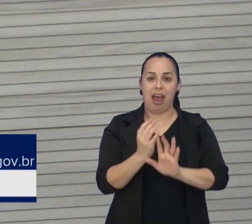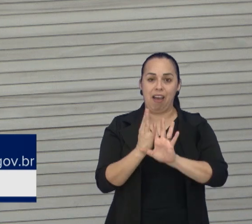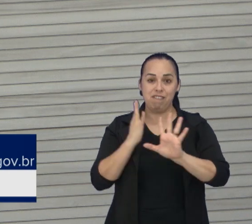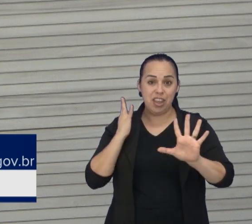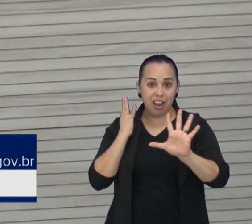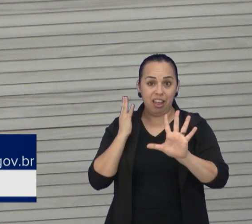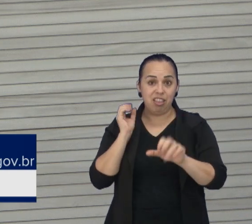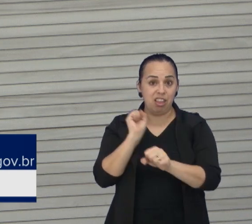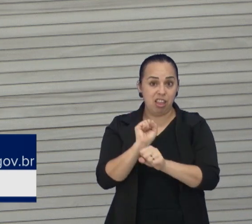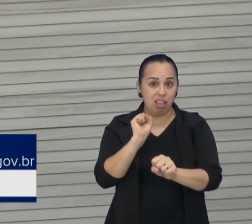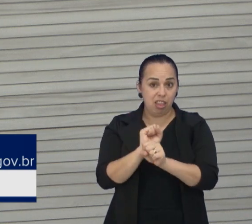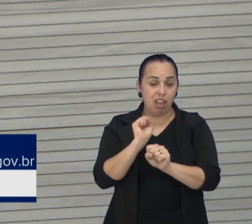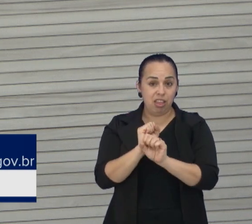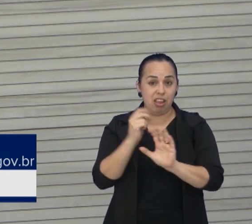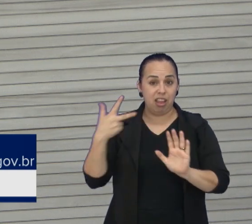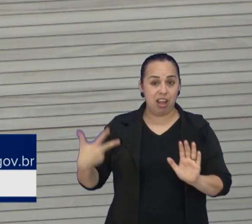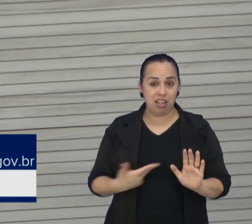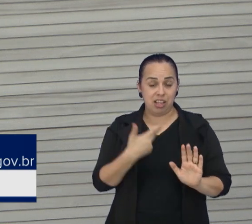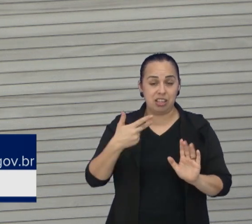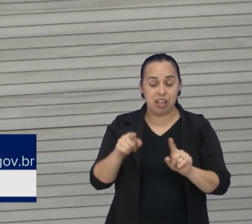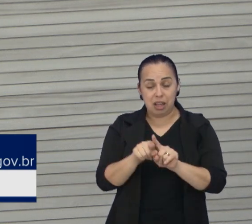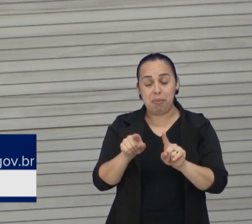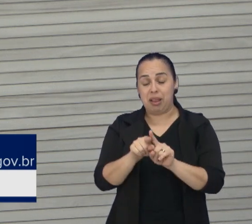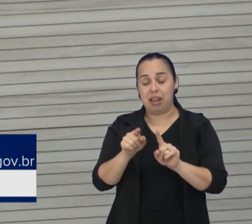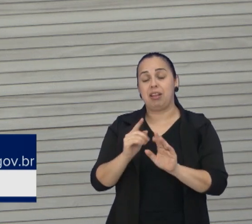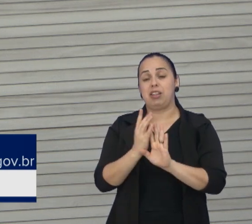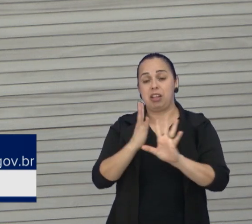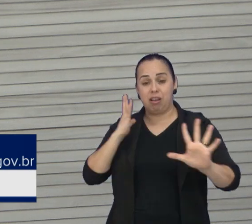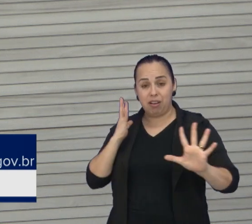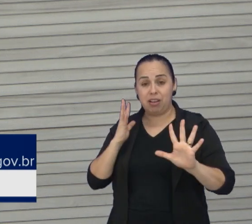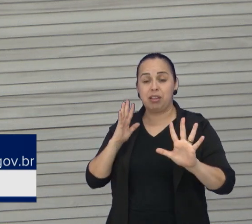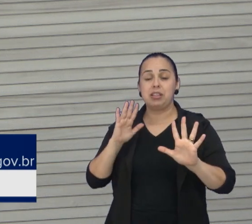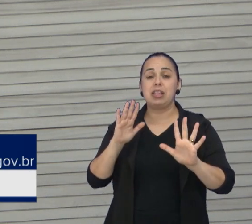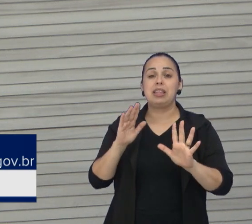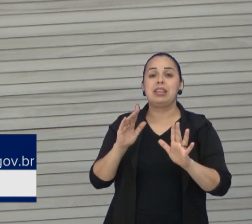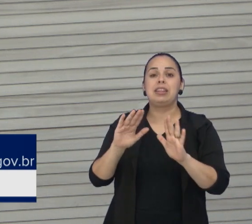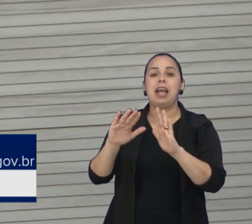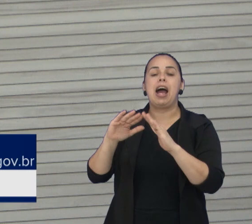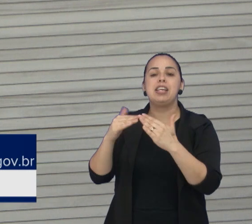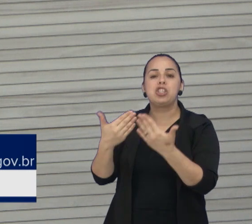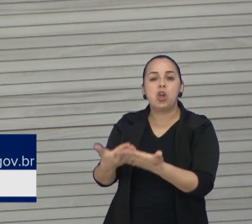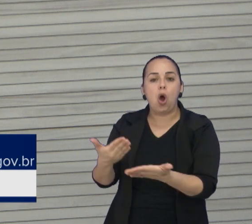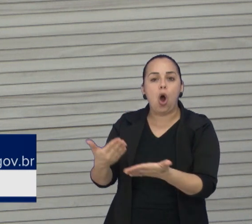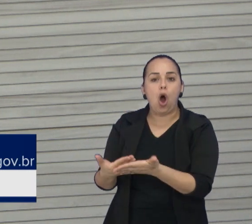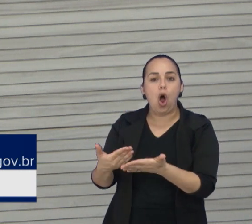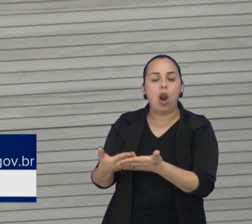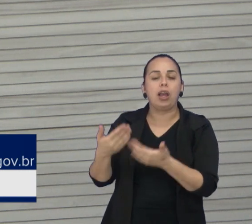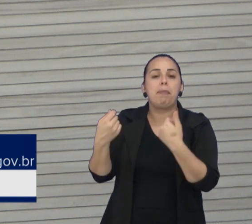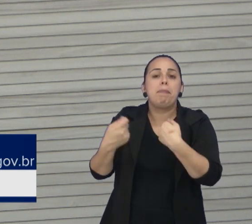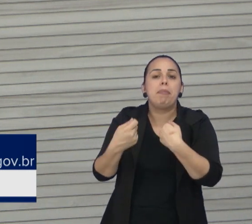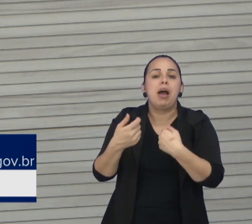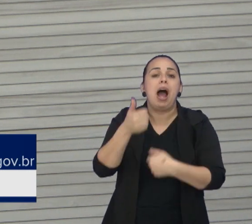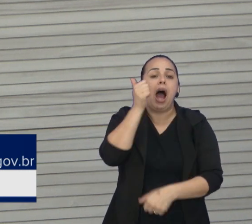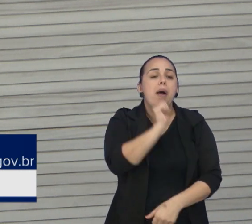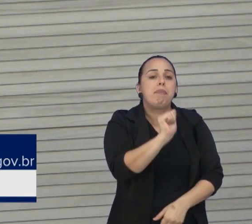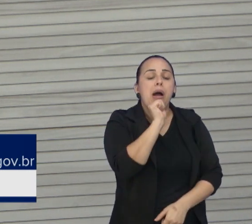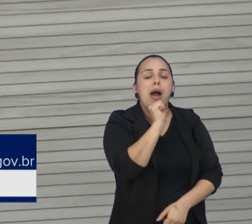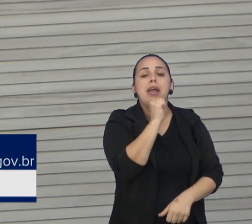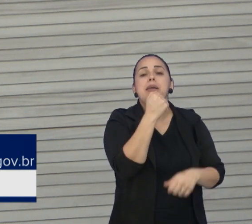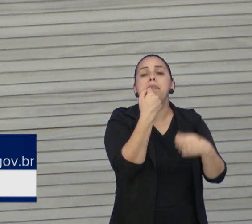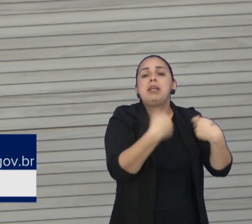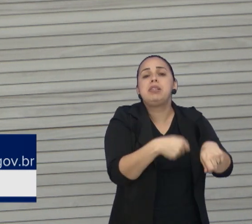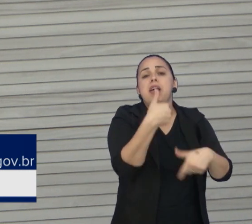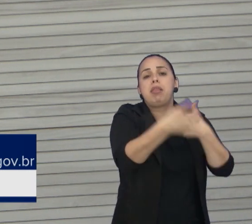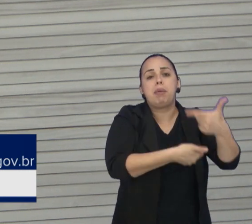espera do início, né? Que são as creches, período integral, porque tem muita mãe precisando trabalhar sem vaga em